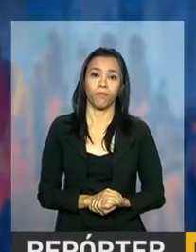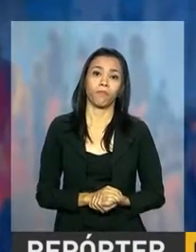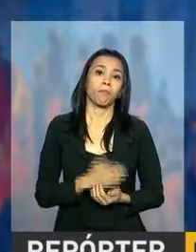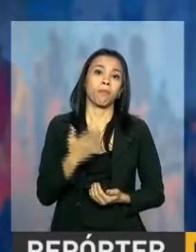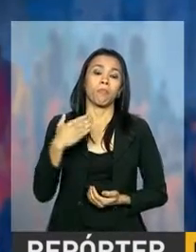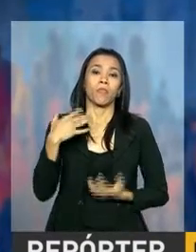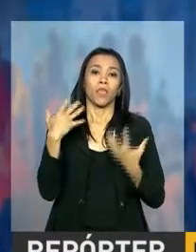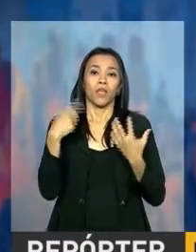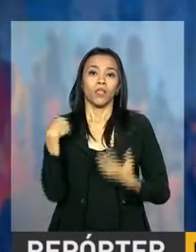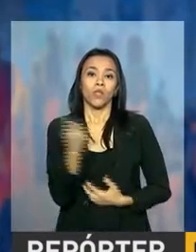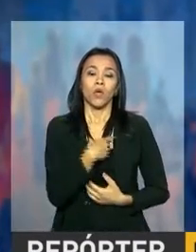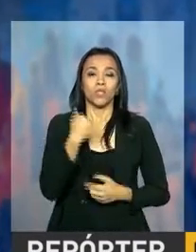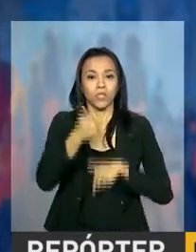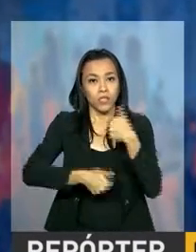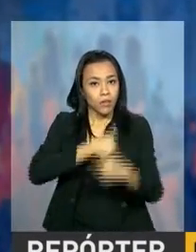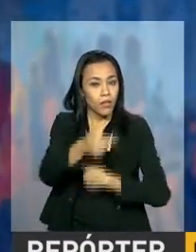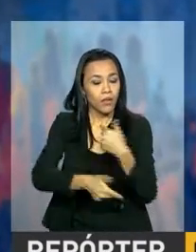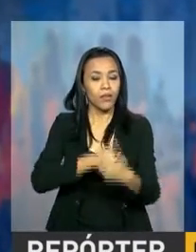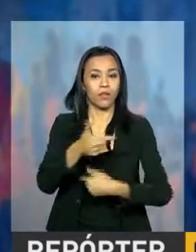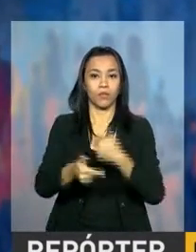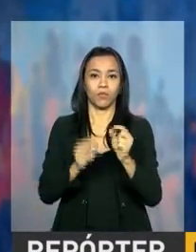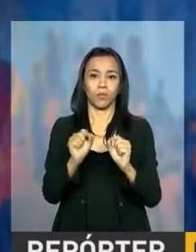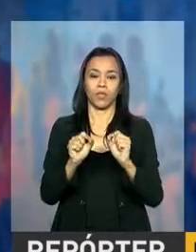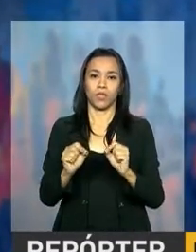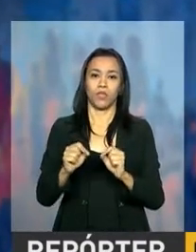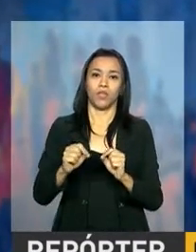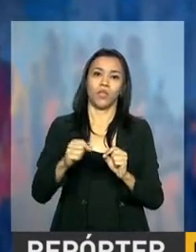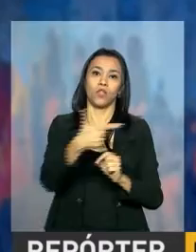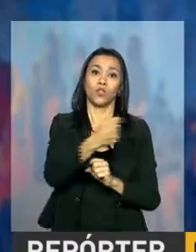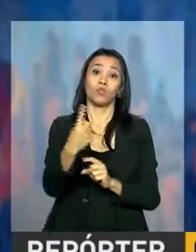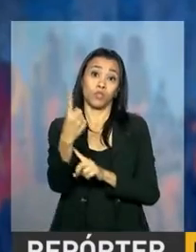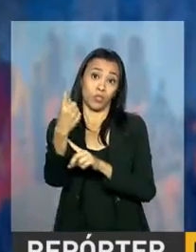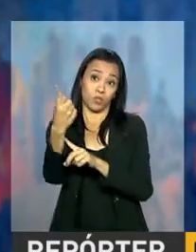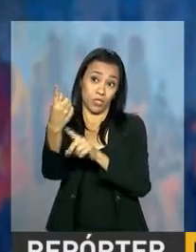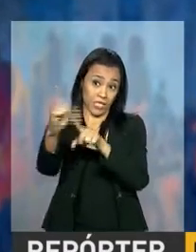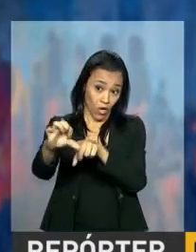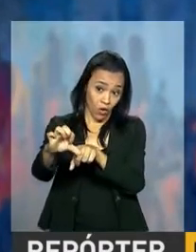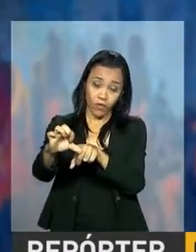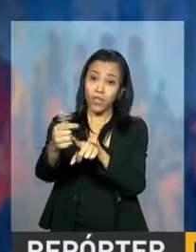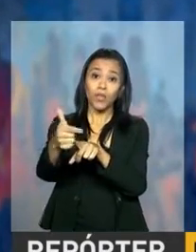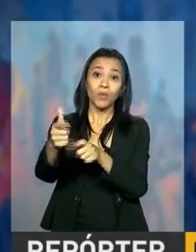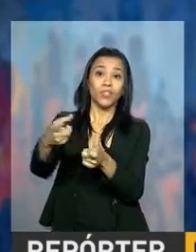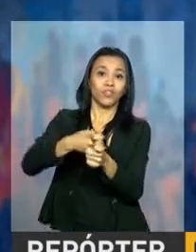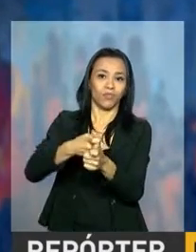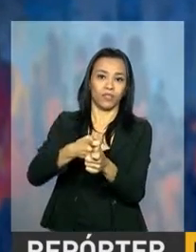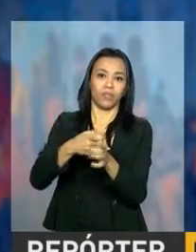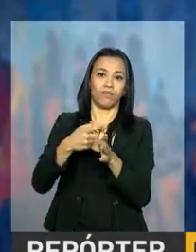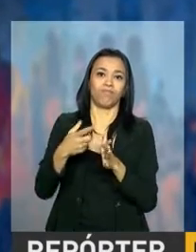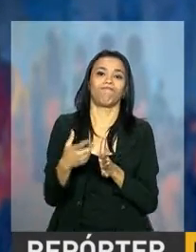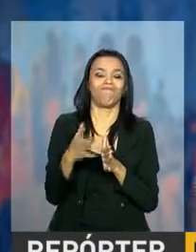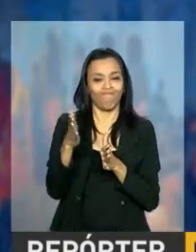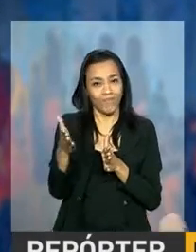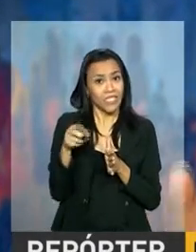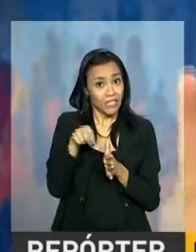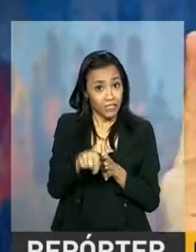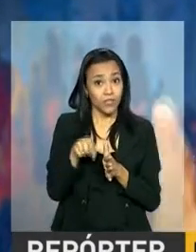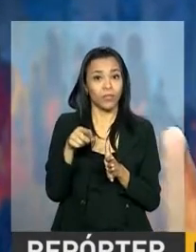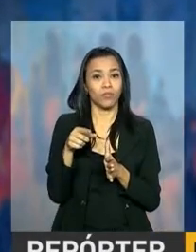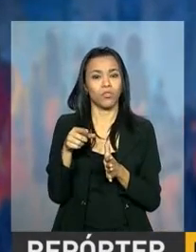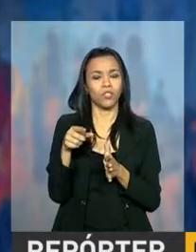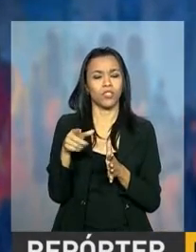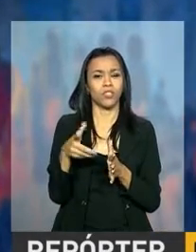trabalhamos com a hipótese em 2019 nós não termos mais défice e explico o fato de